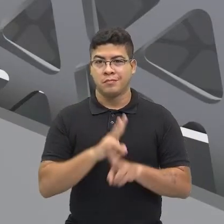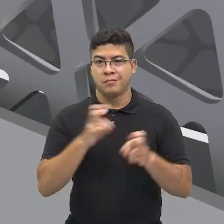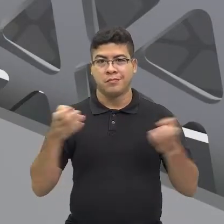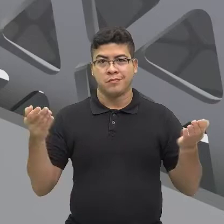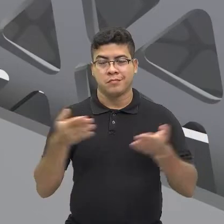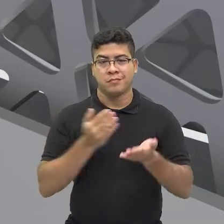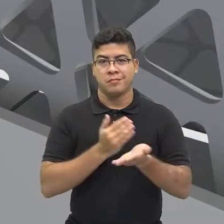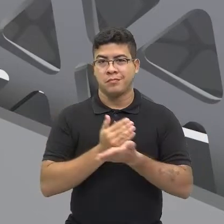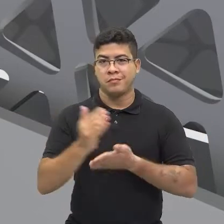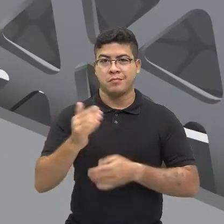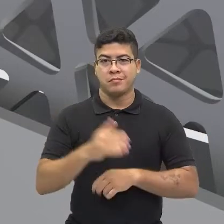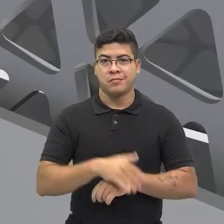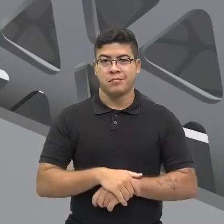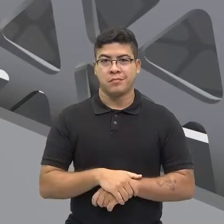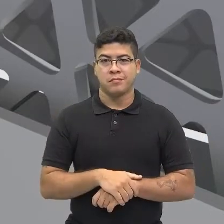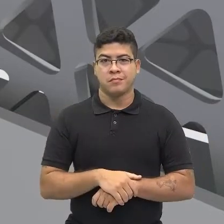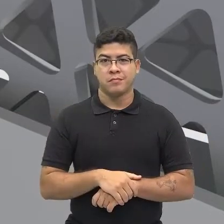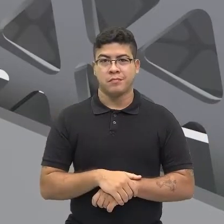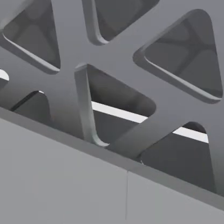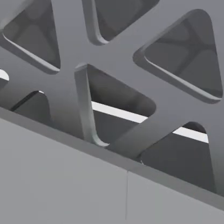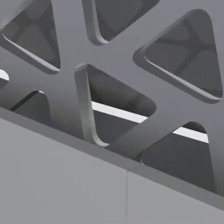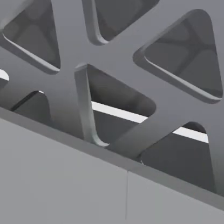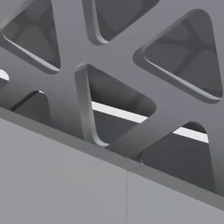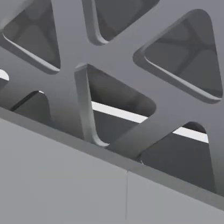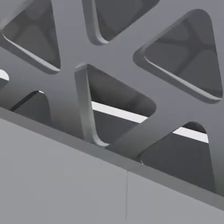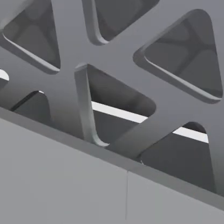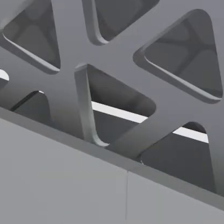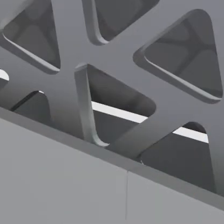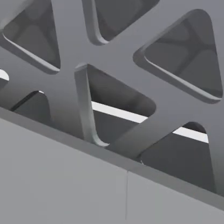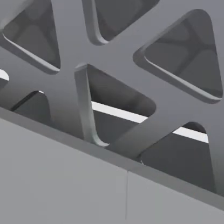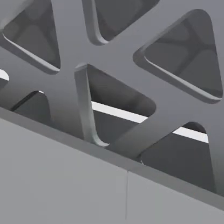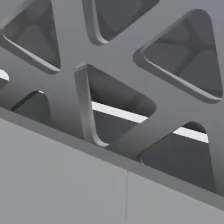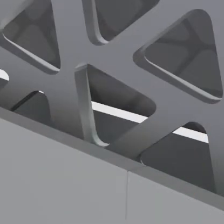Vamos à aula de hoje? Vamos lá.